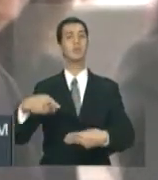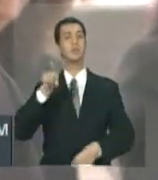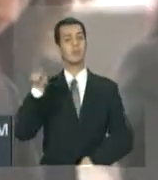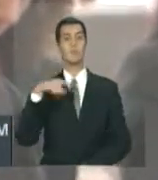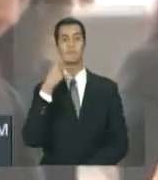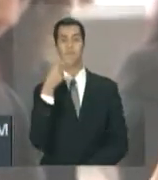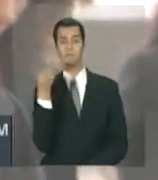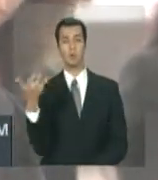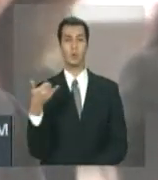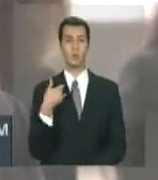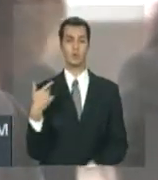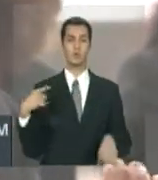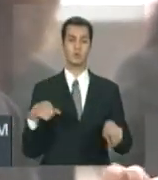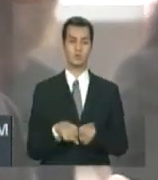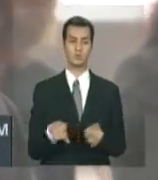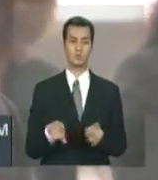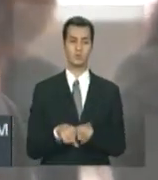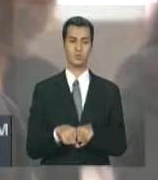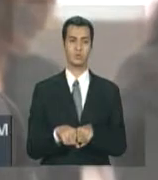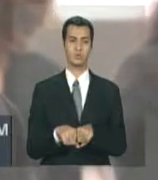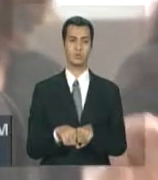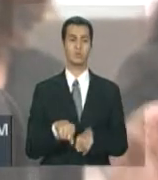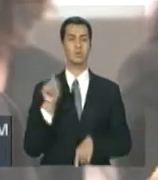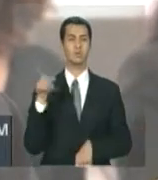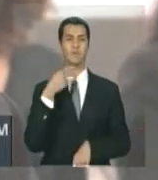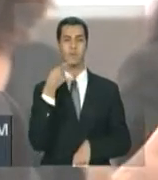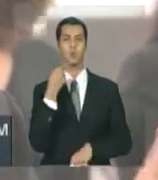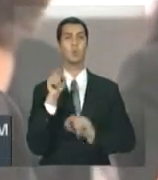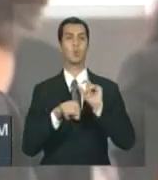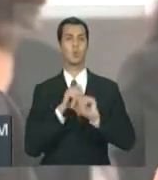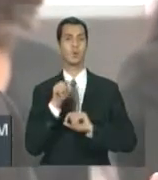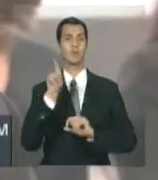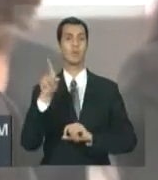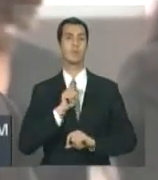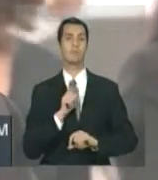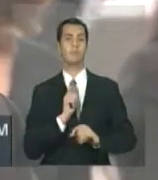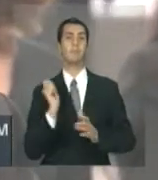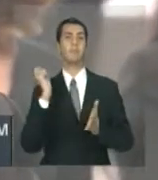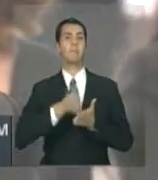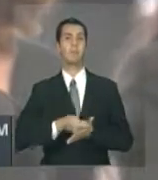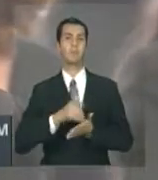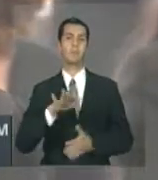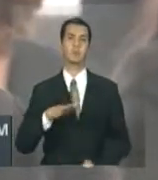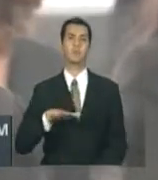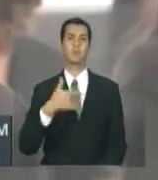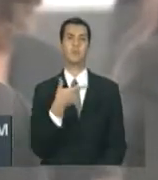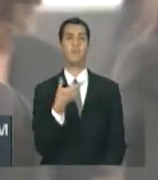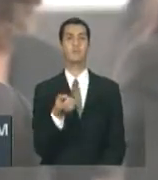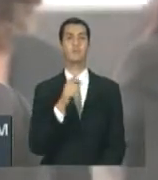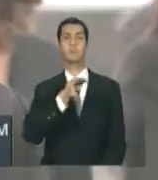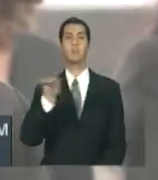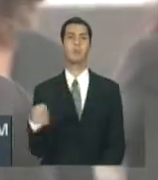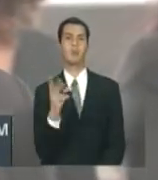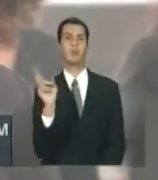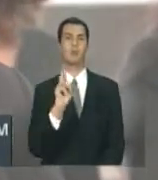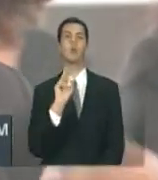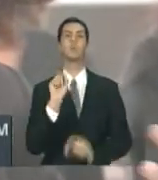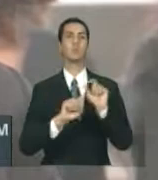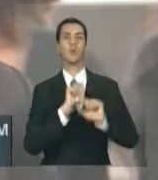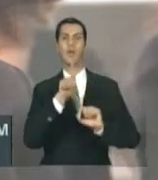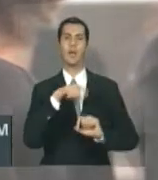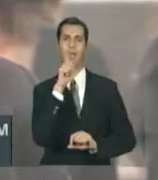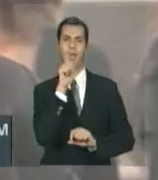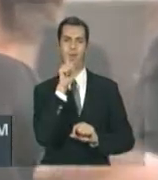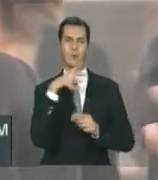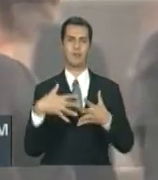falou com a gente, depois ele não quis mencionar valor, mas só para caminhão-pipa, por exemplo, ele falou que seriam necessários 20 milhões de reais,